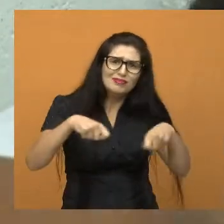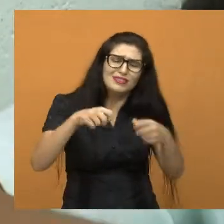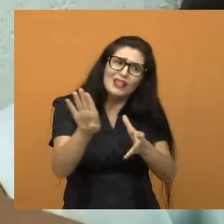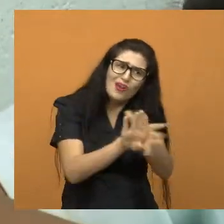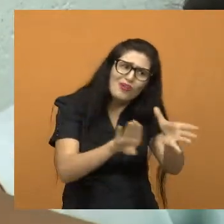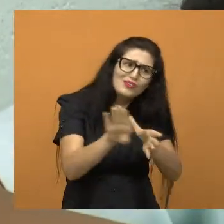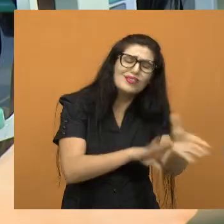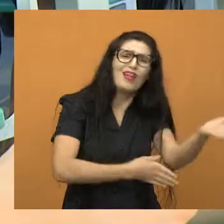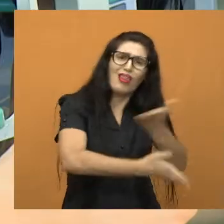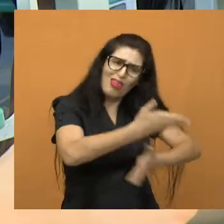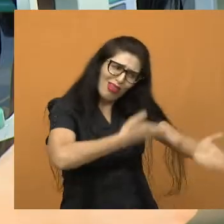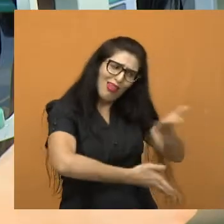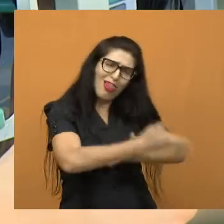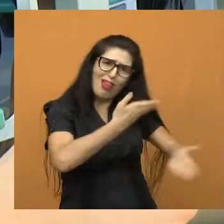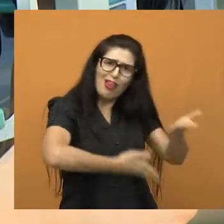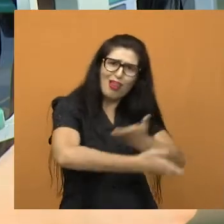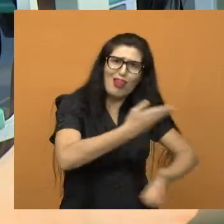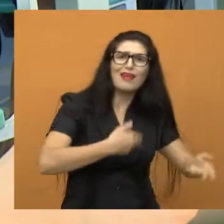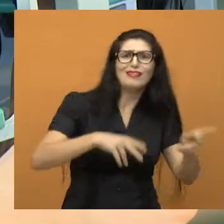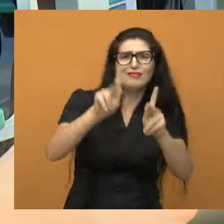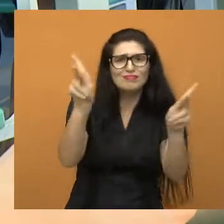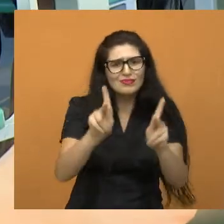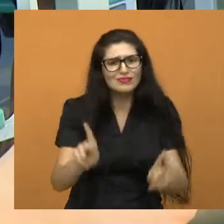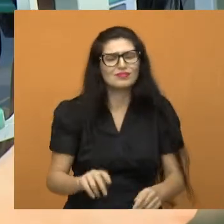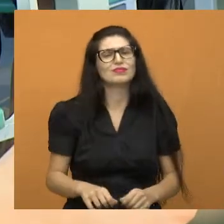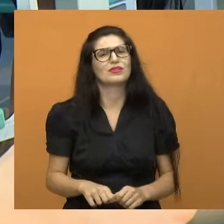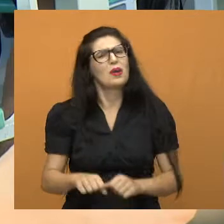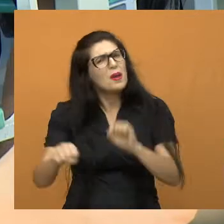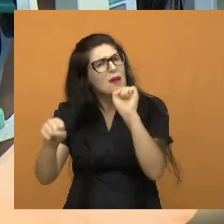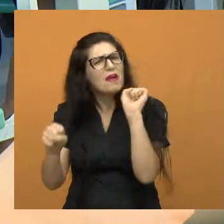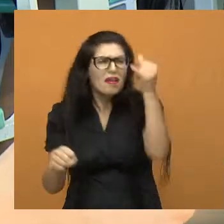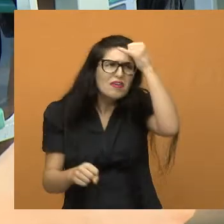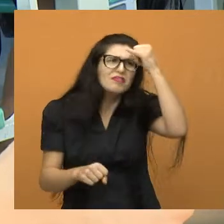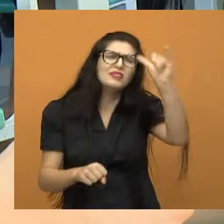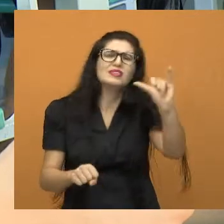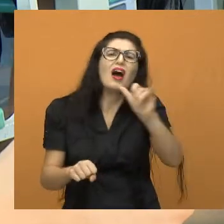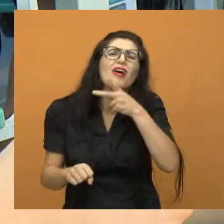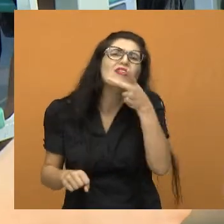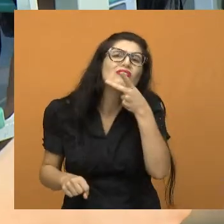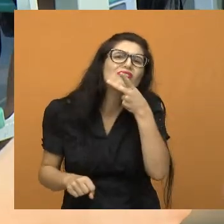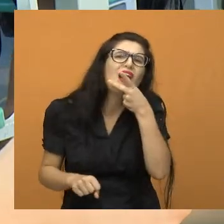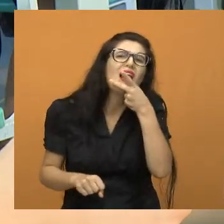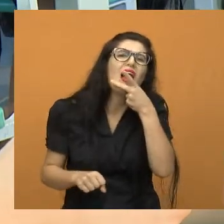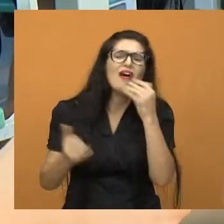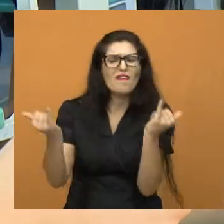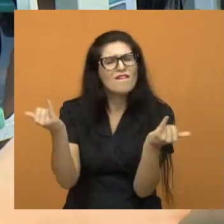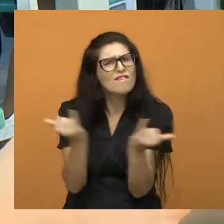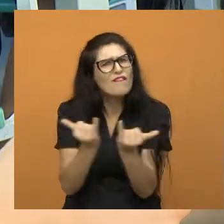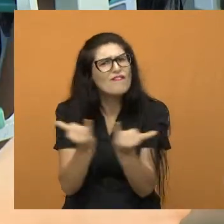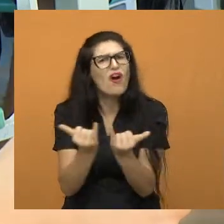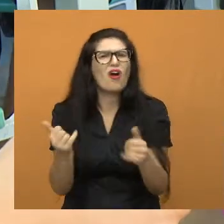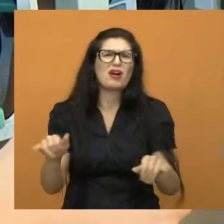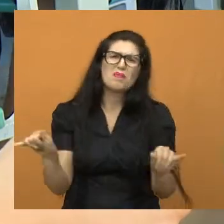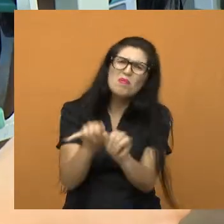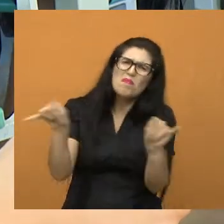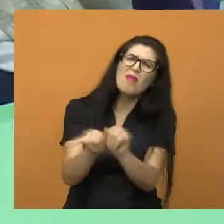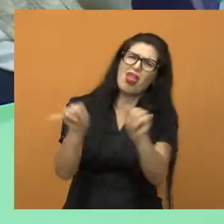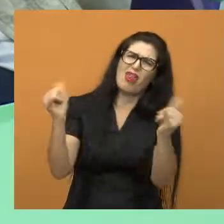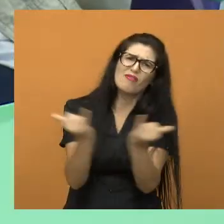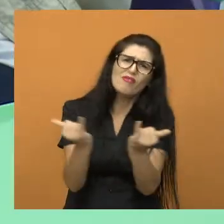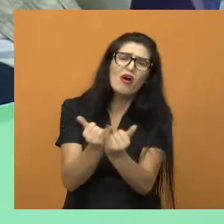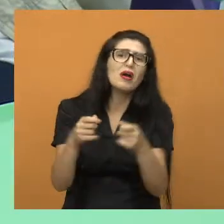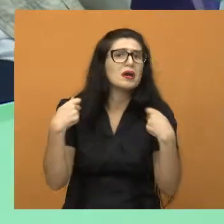para as outras pessoas. Parem de falar das pessoas mal antes de conhecer, porque tem que conhecer por dentro e por